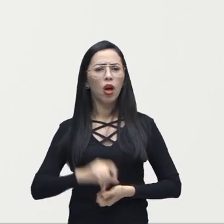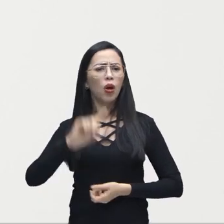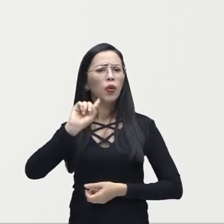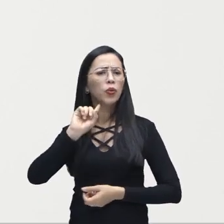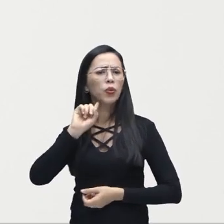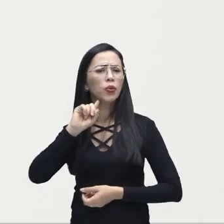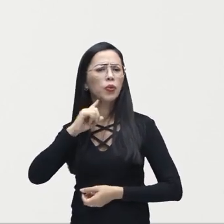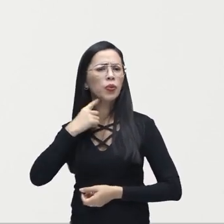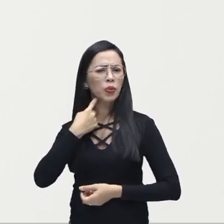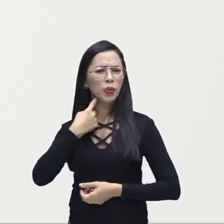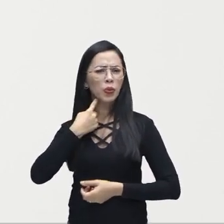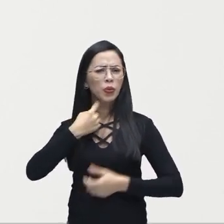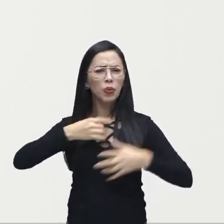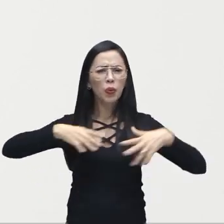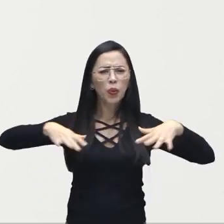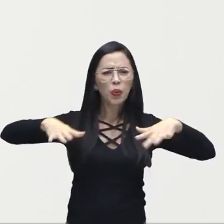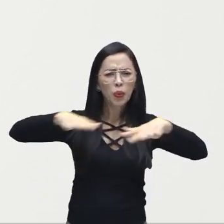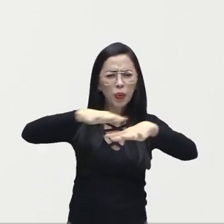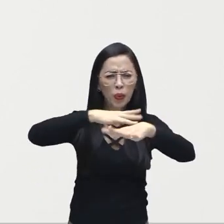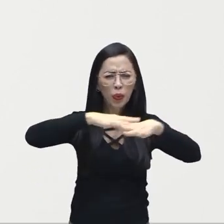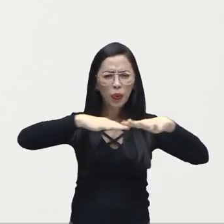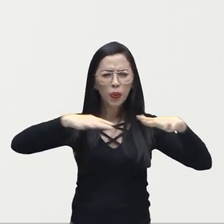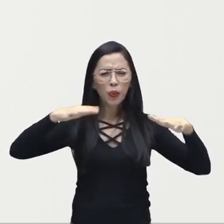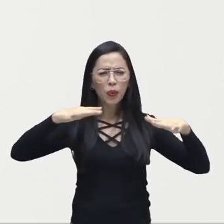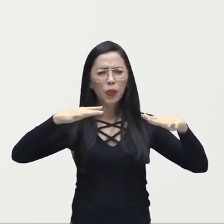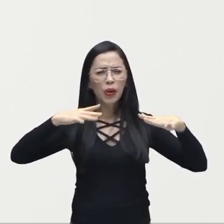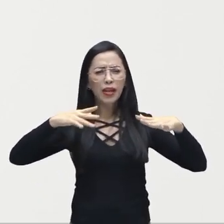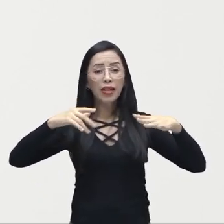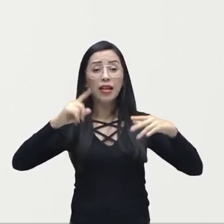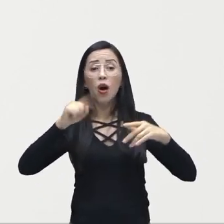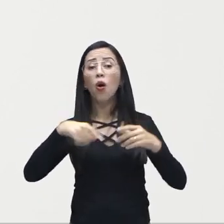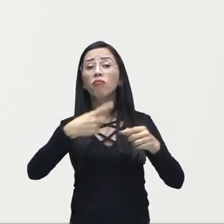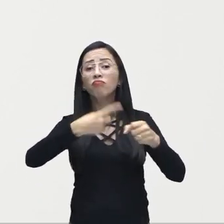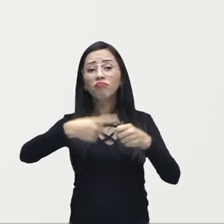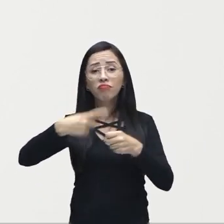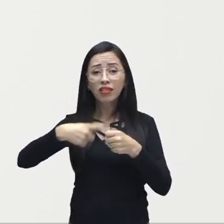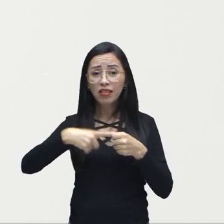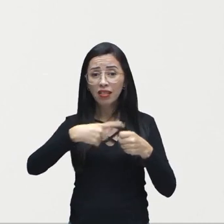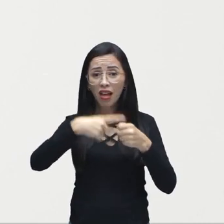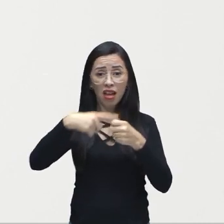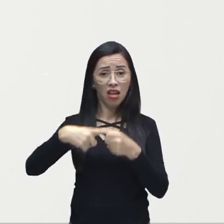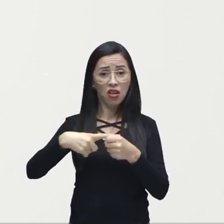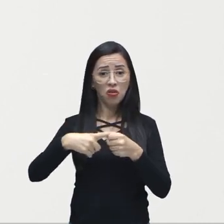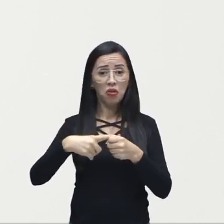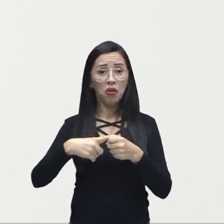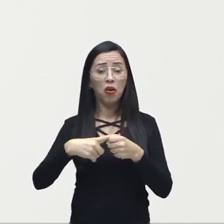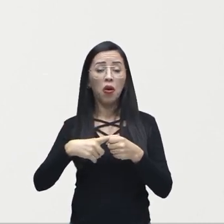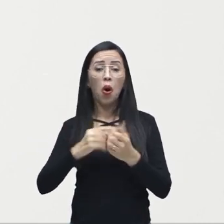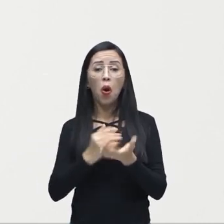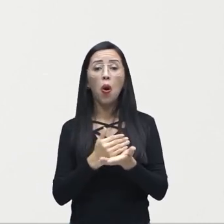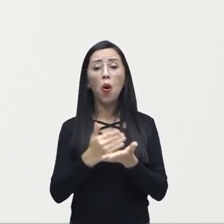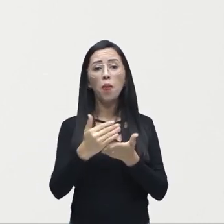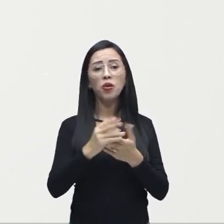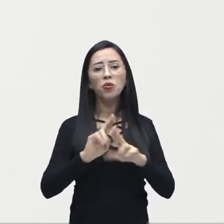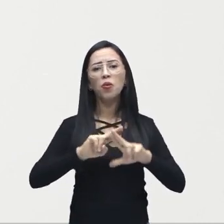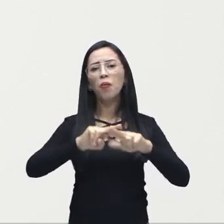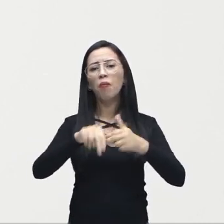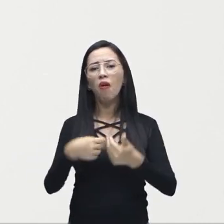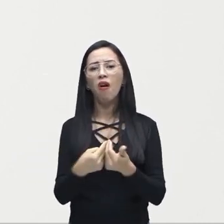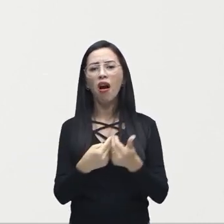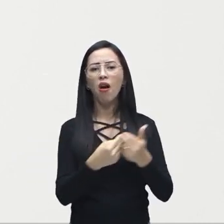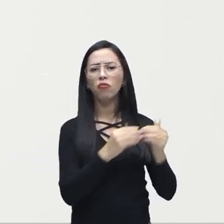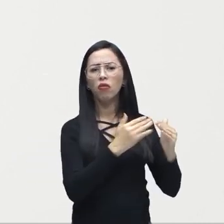gerada e impregnada nas grandes cidades foi, em grande parte, fruto da urbanização desenfreada ou da atuação